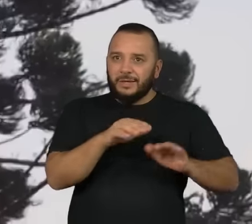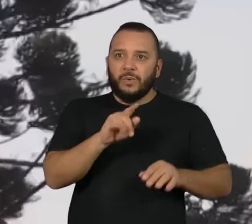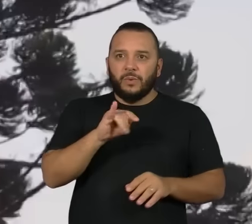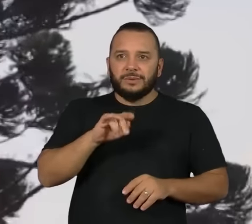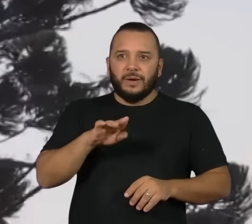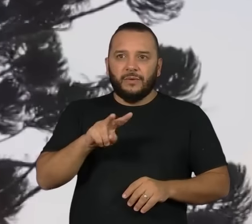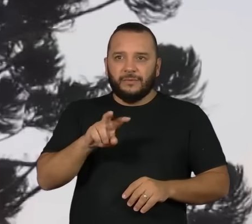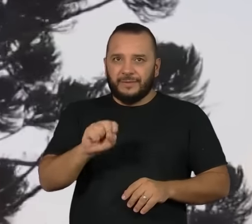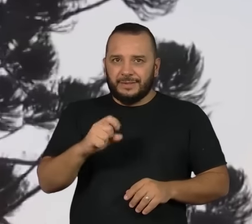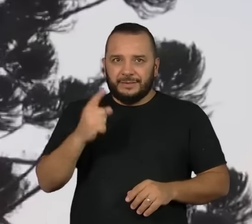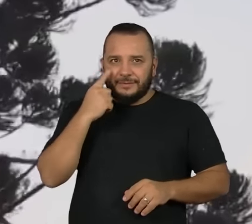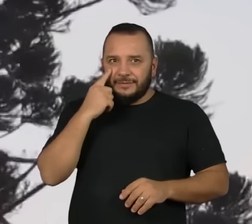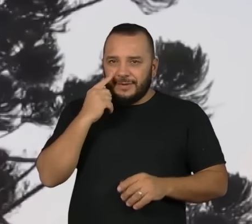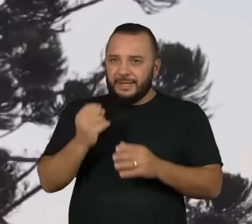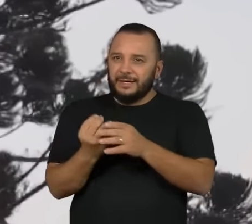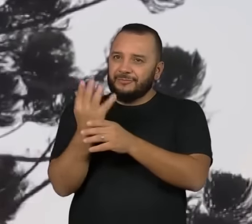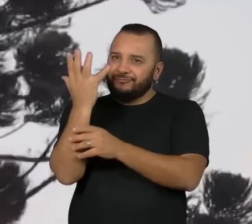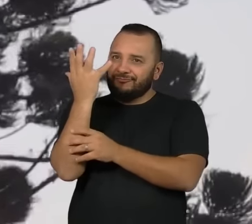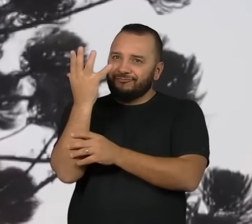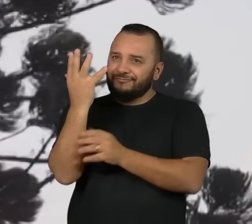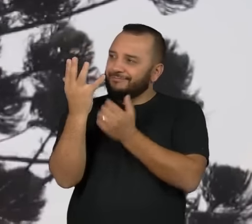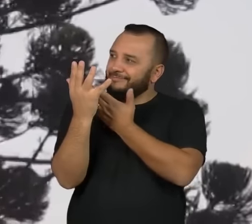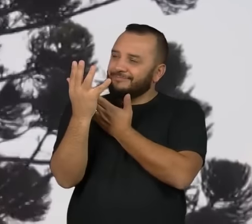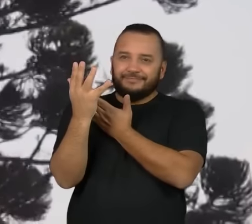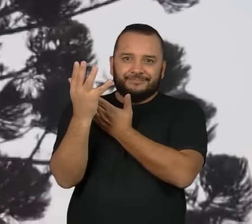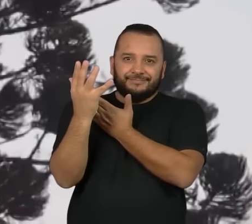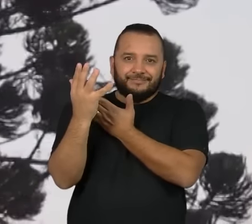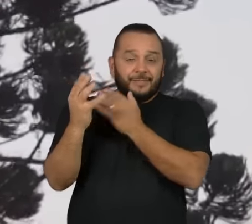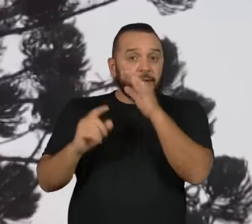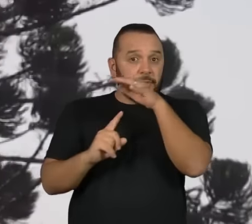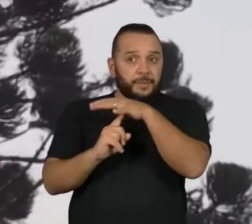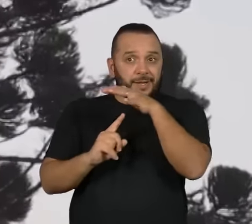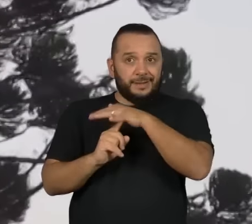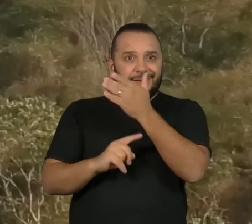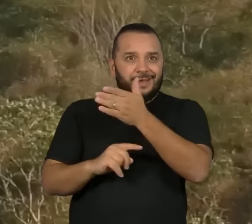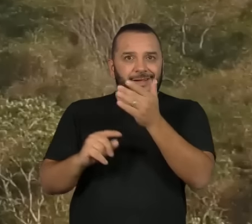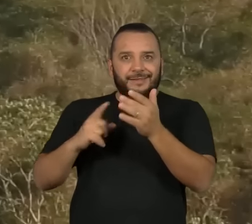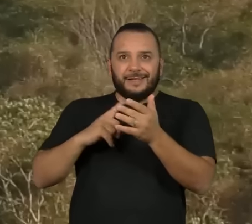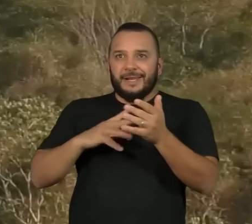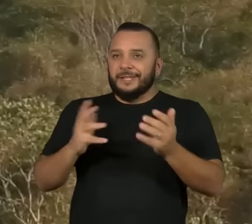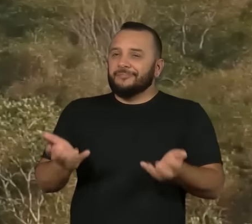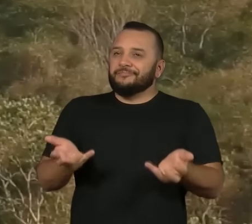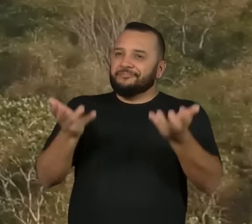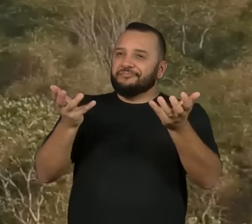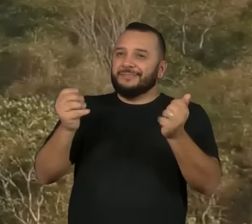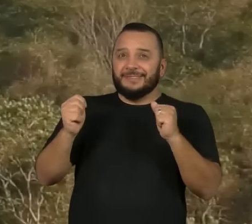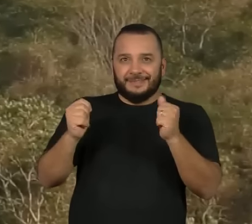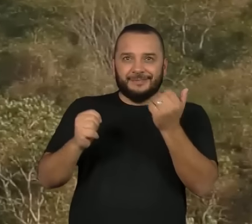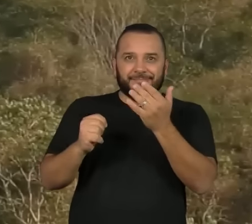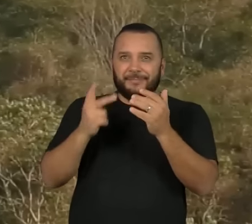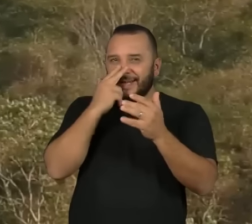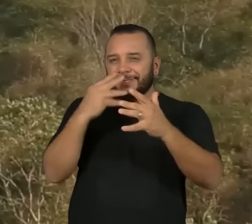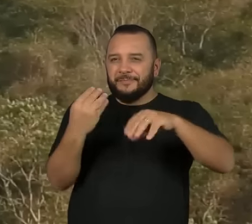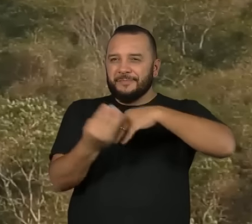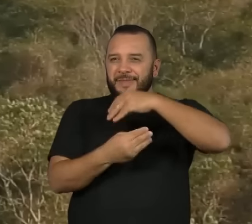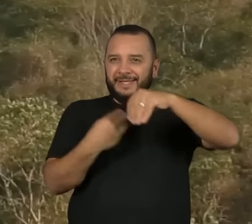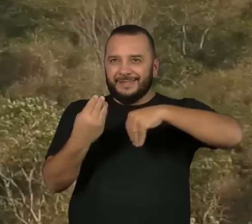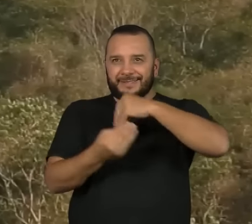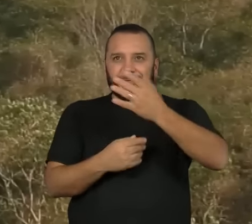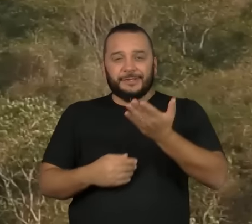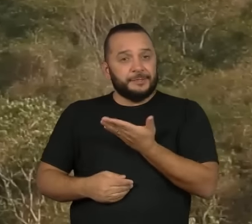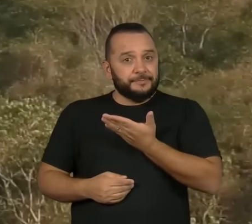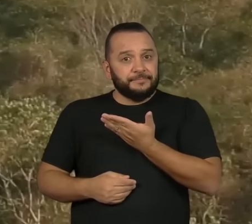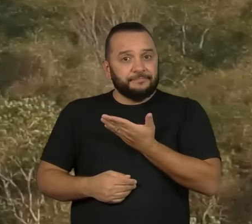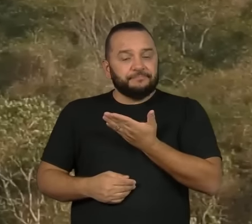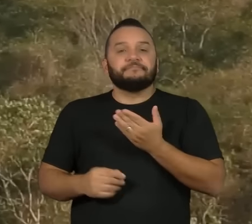a araucária ou pinheiro do Paraná ainda se destaca na chamada Floresta Atlântica Mista. A